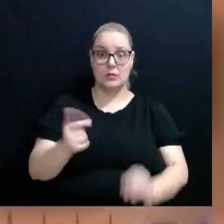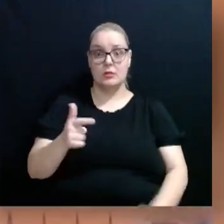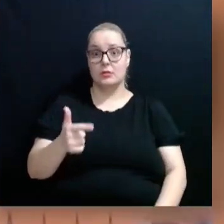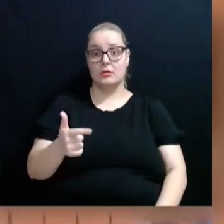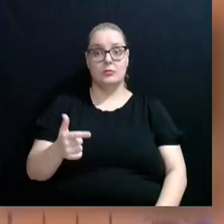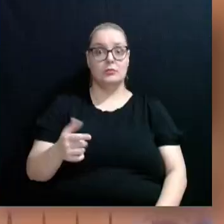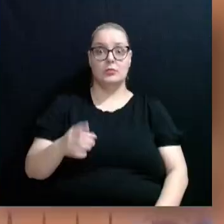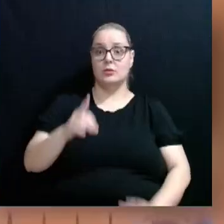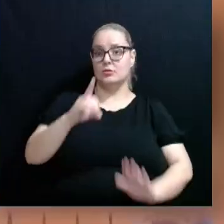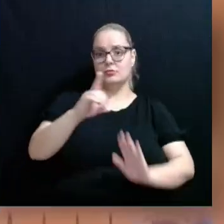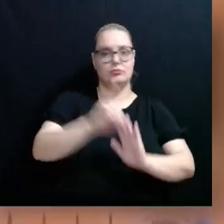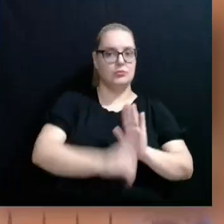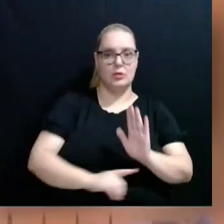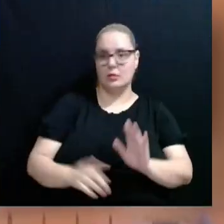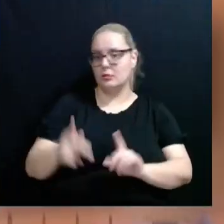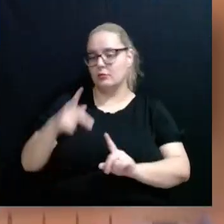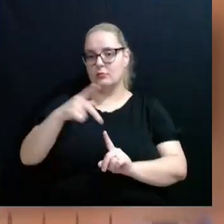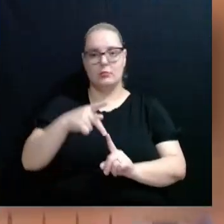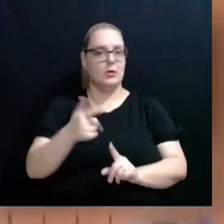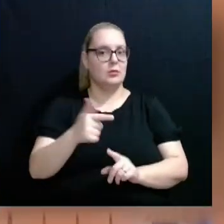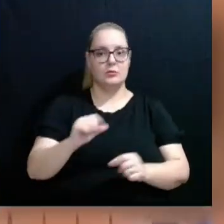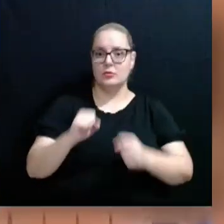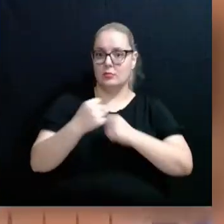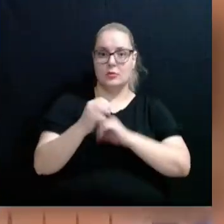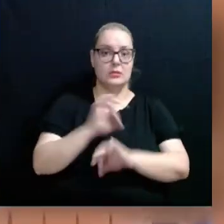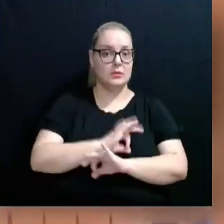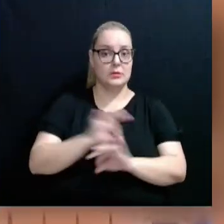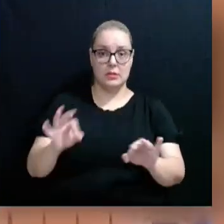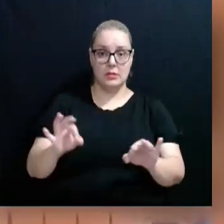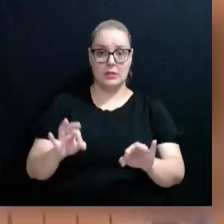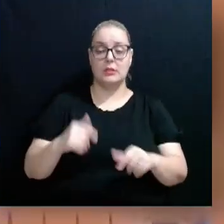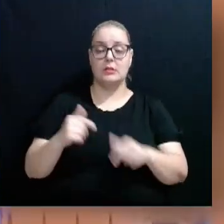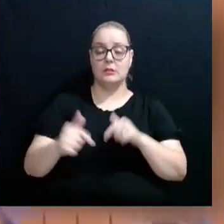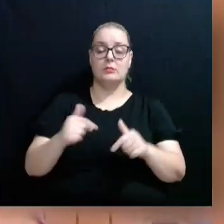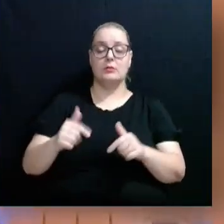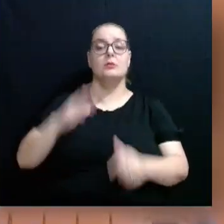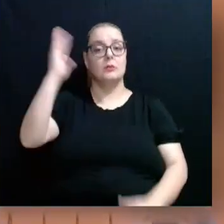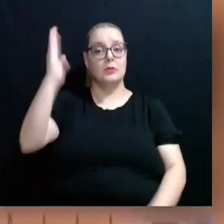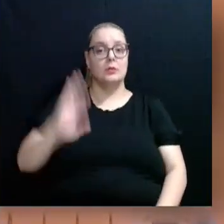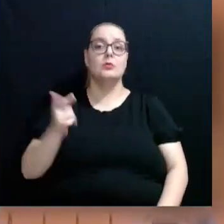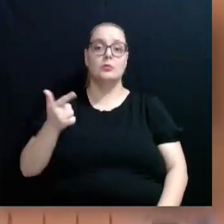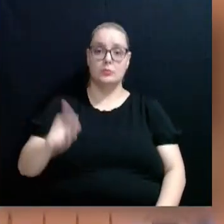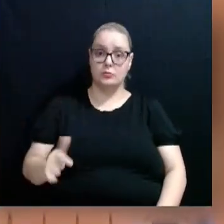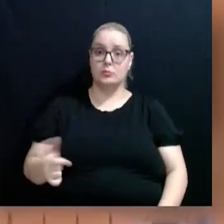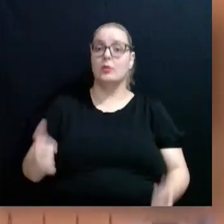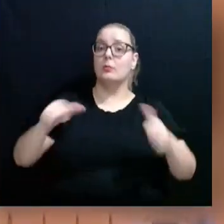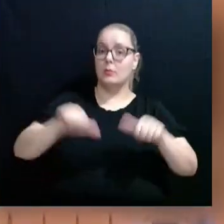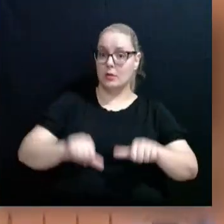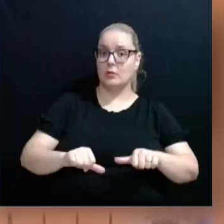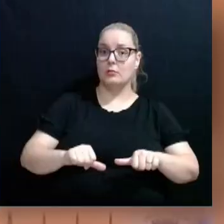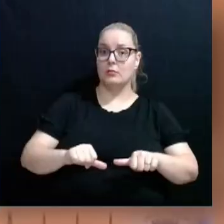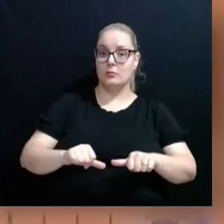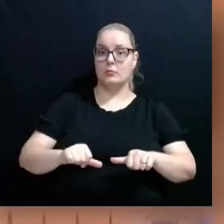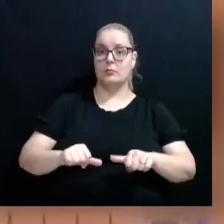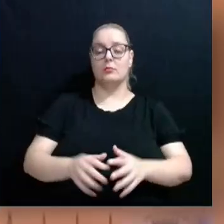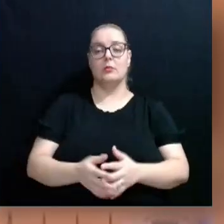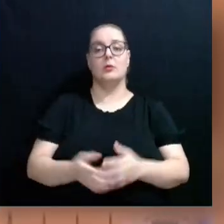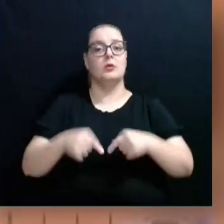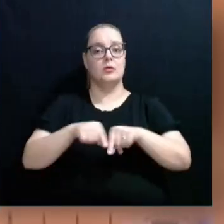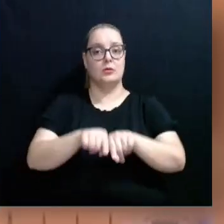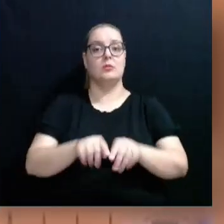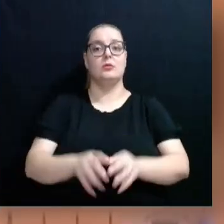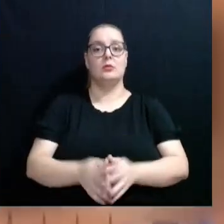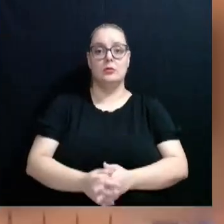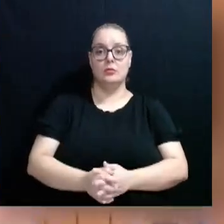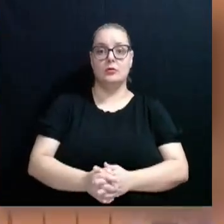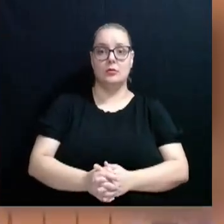porque não tinha nenhum tipo de proteção. Então, o trabalho no Brasil segue sendo muito precário e coexistem realidades de